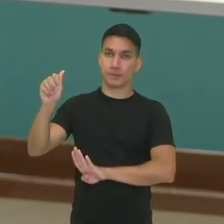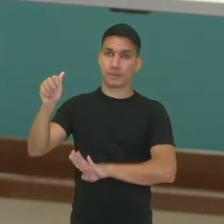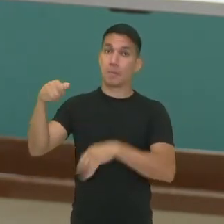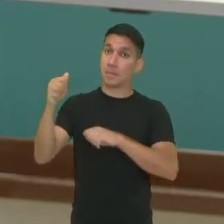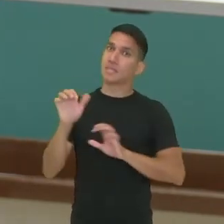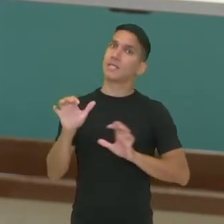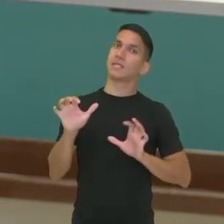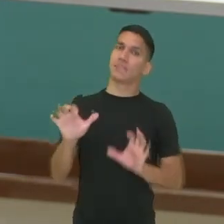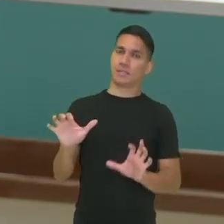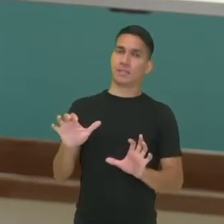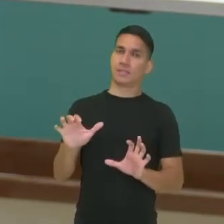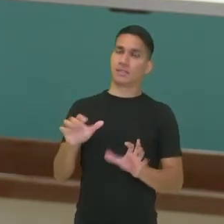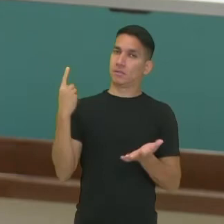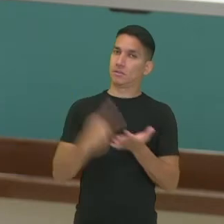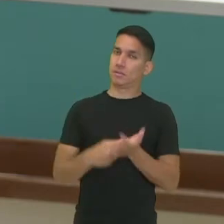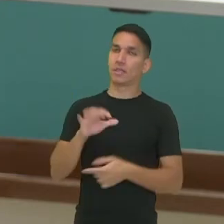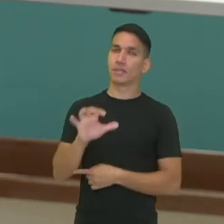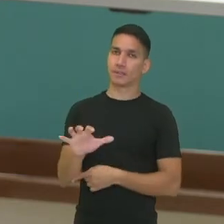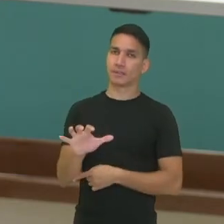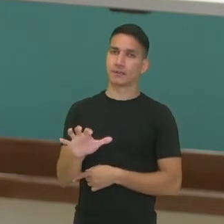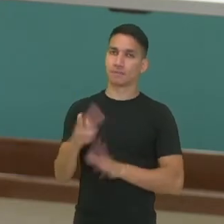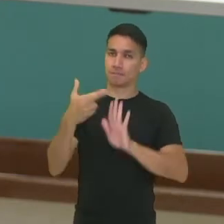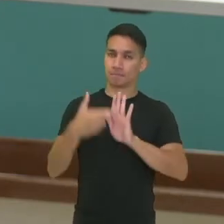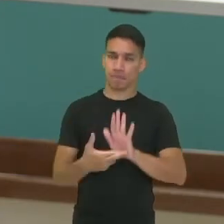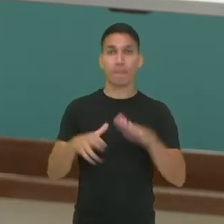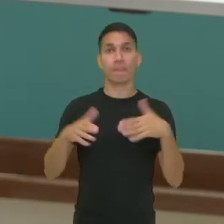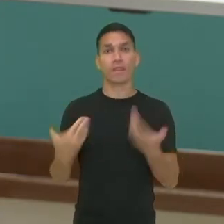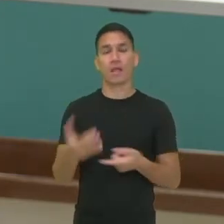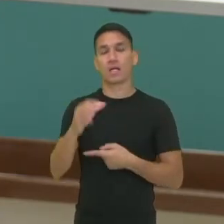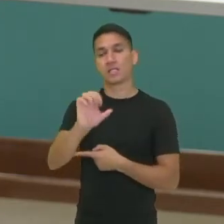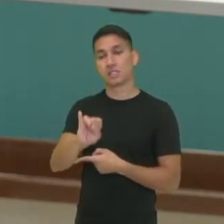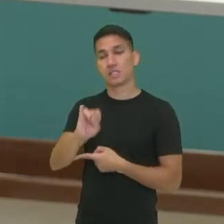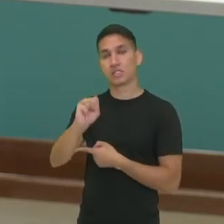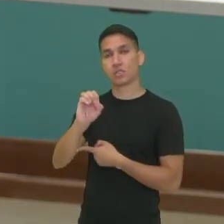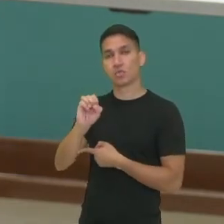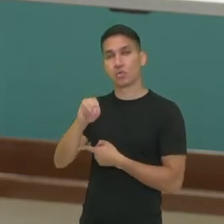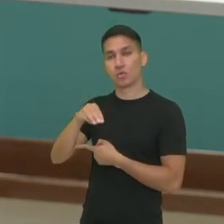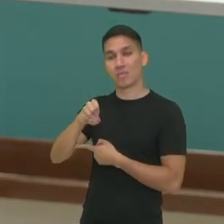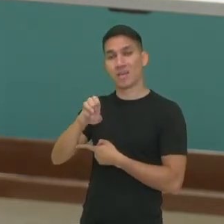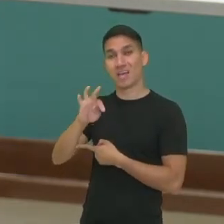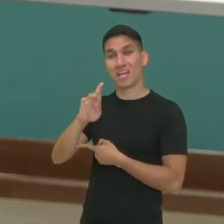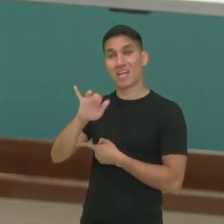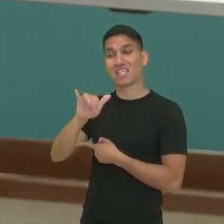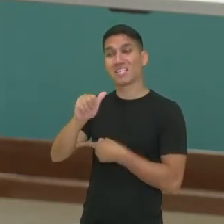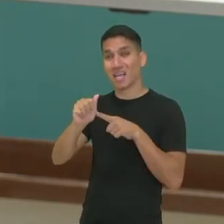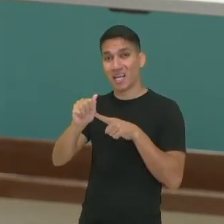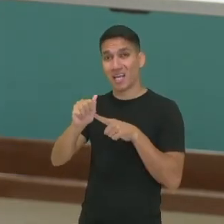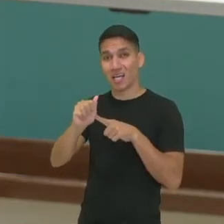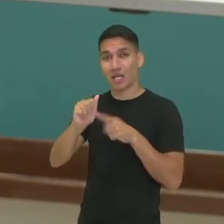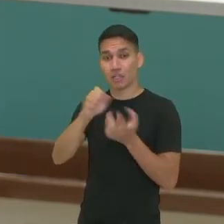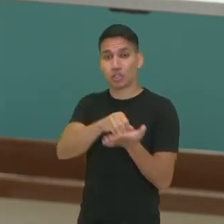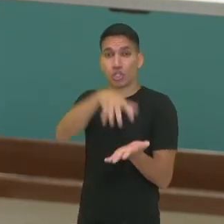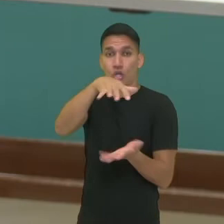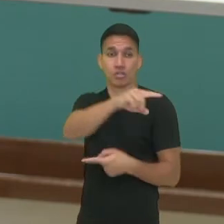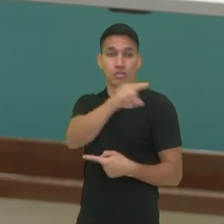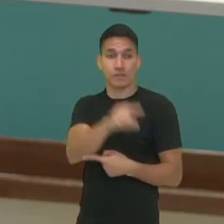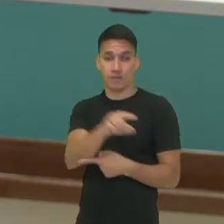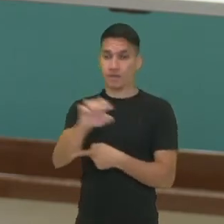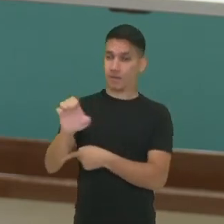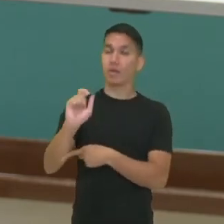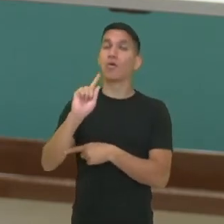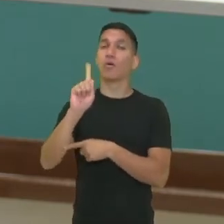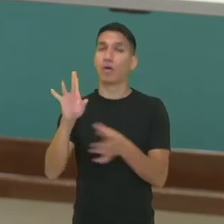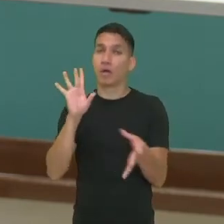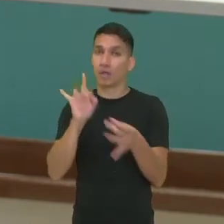B. Esta é a condição. A isomeria geométrica Z e E é uma